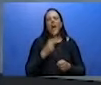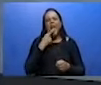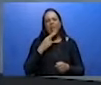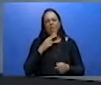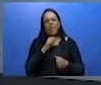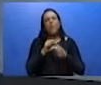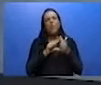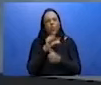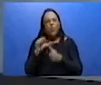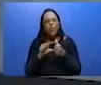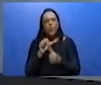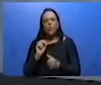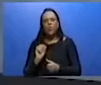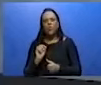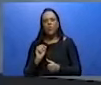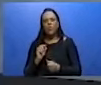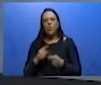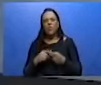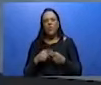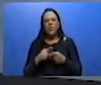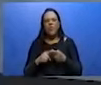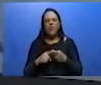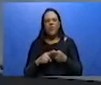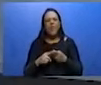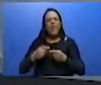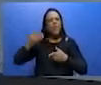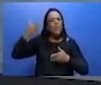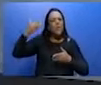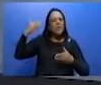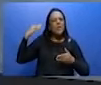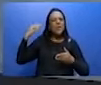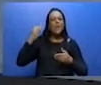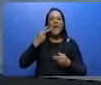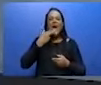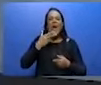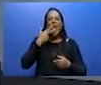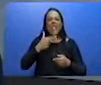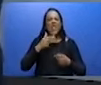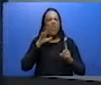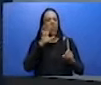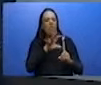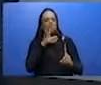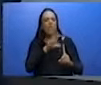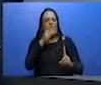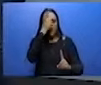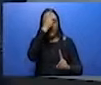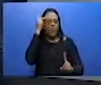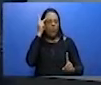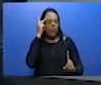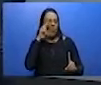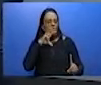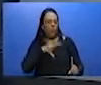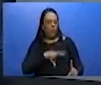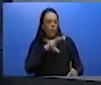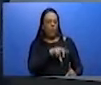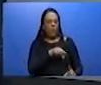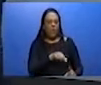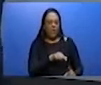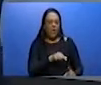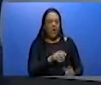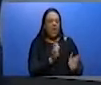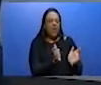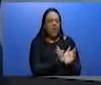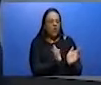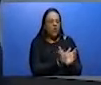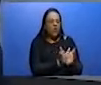pouco a língua, porque aquela língua nativa mesmo sofreu muita influência do português, mas eles lutam e